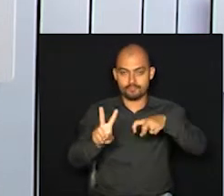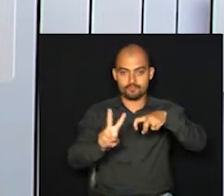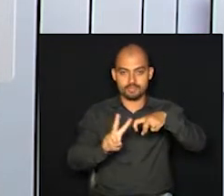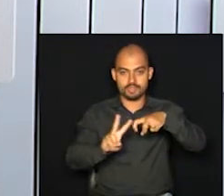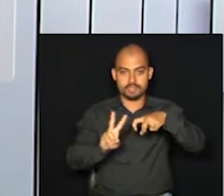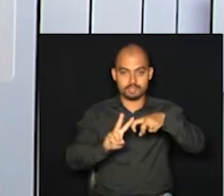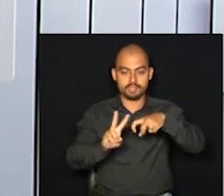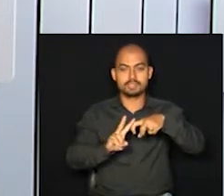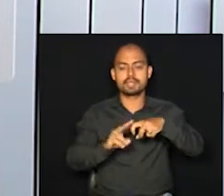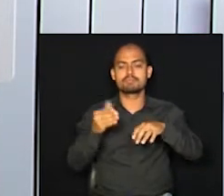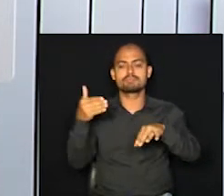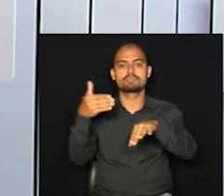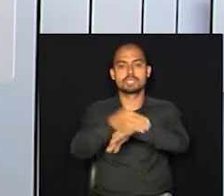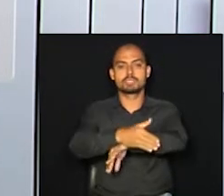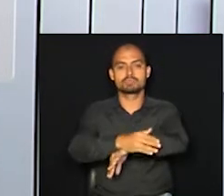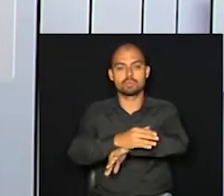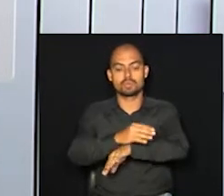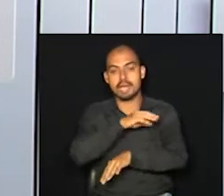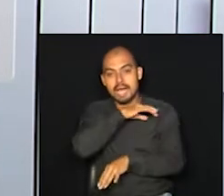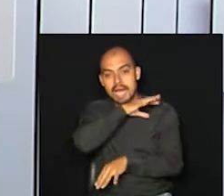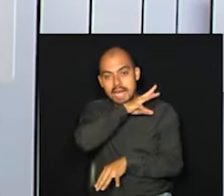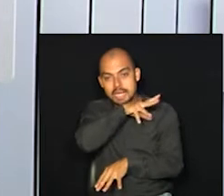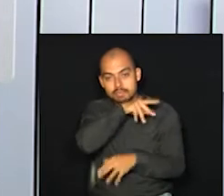que participou de